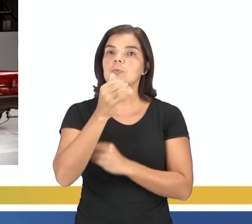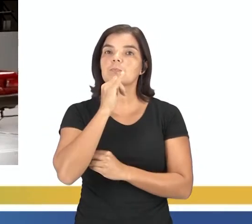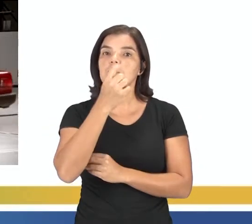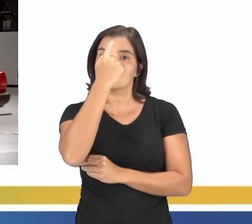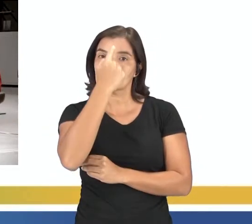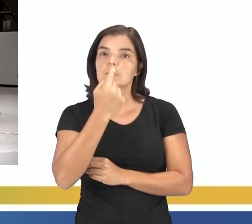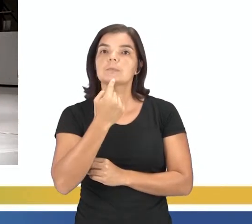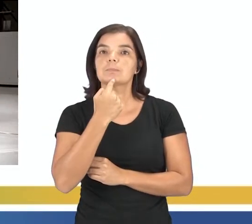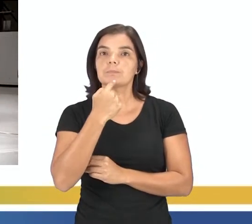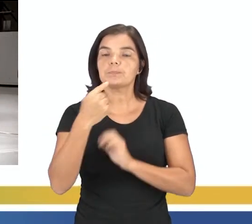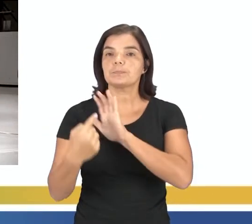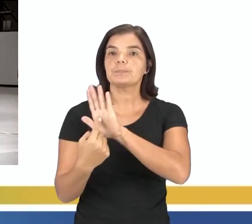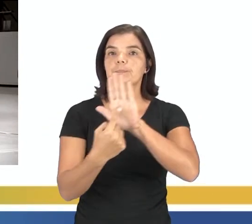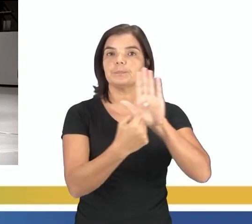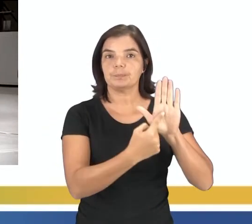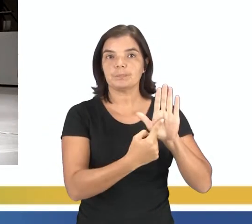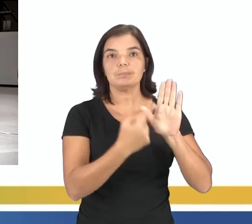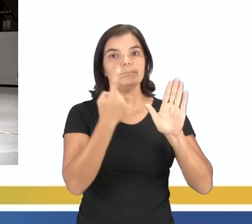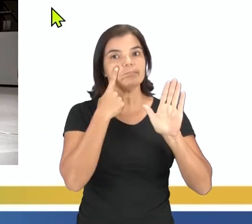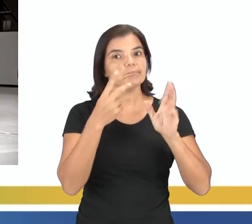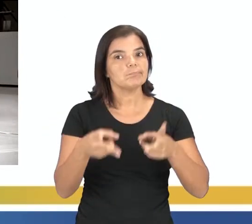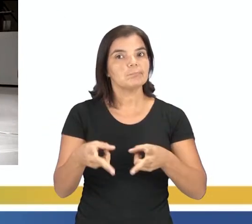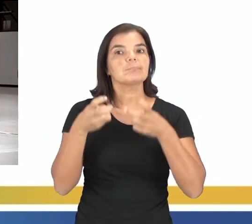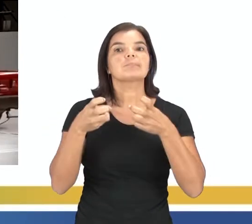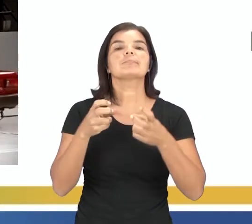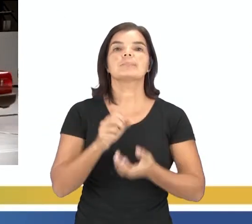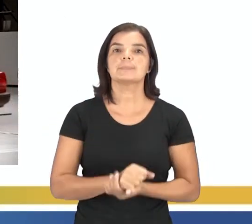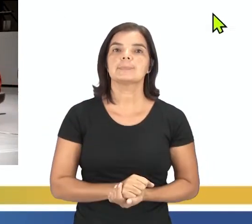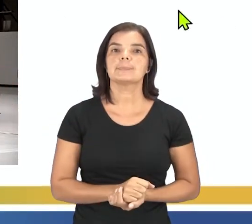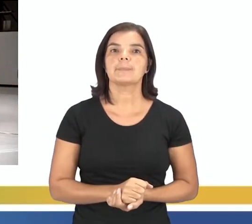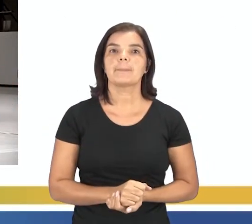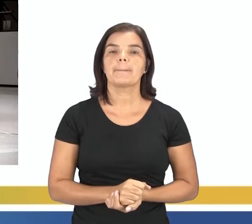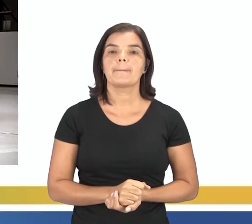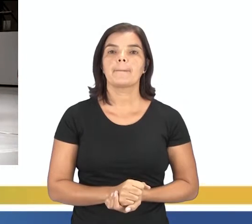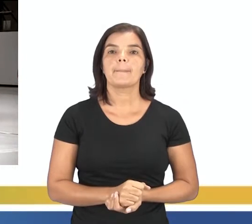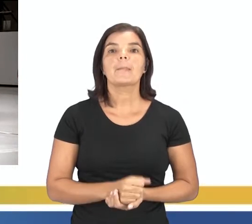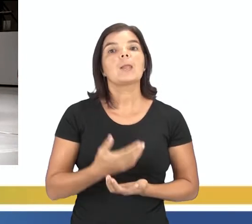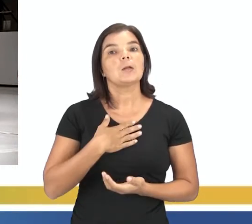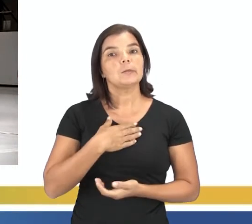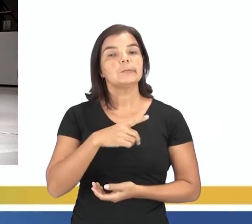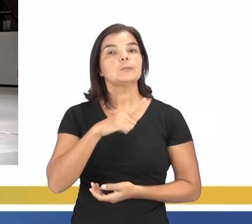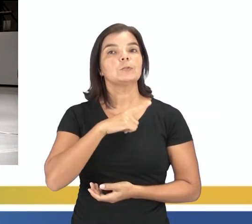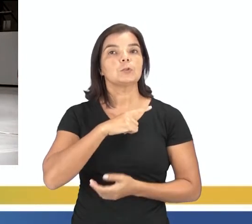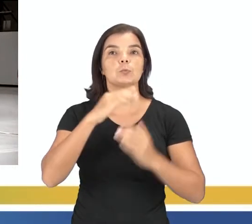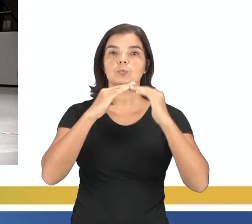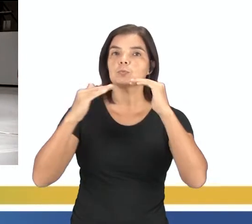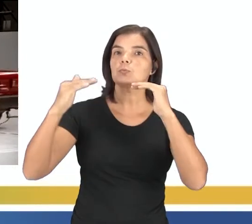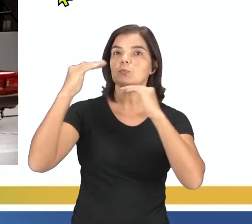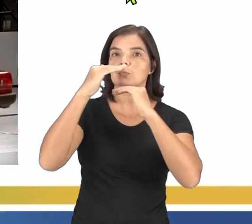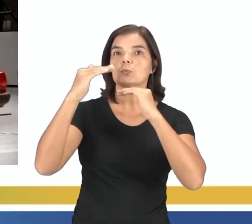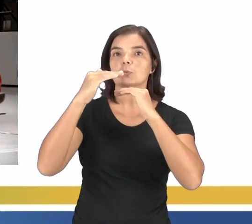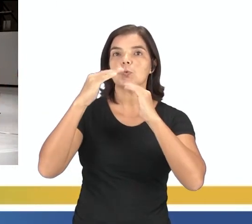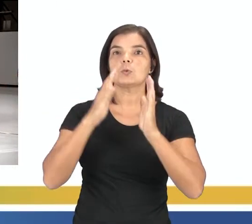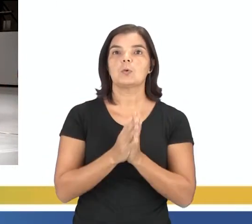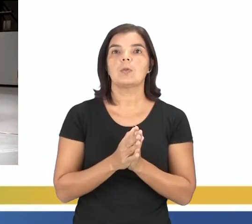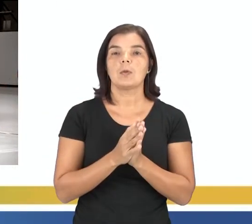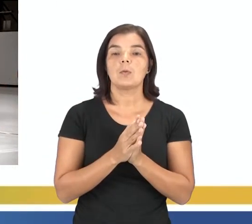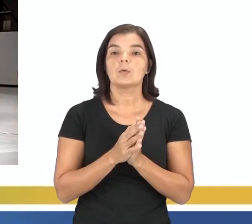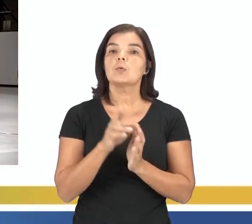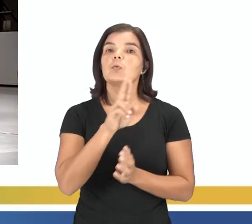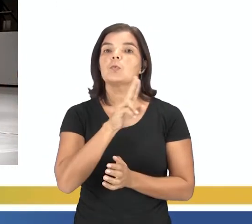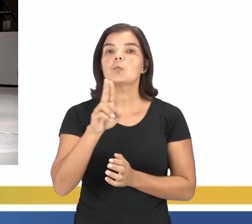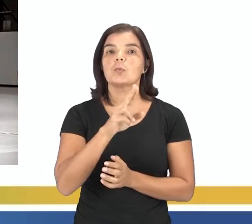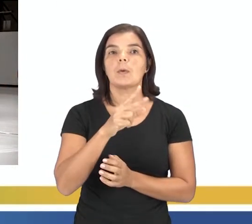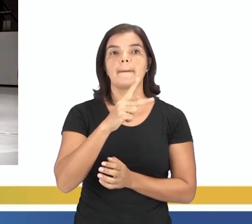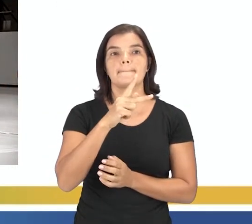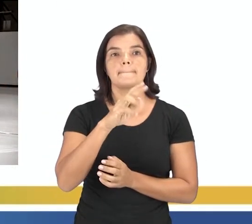nas imagens destacadas aí, que vocês podem perceber. Aqui na extremidade, acima, nós temos um aparato chamado